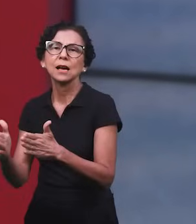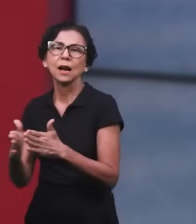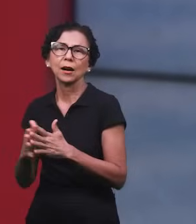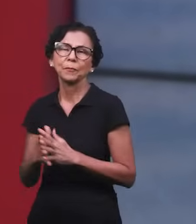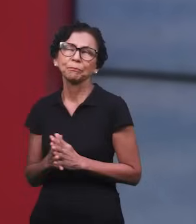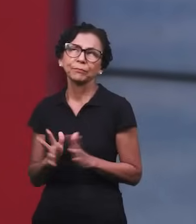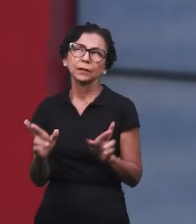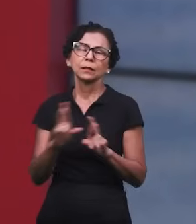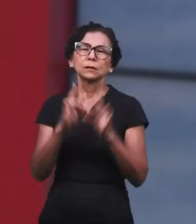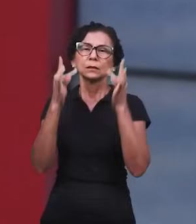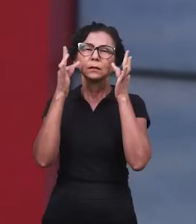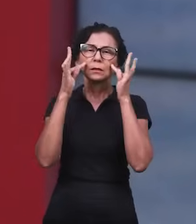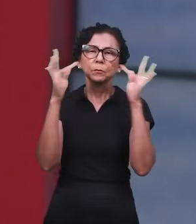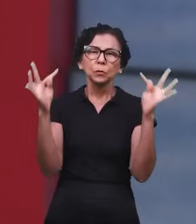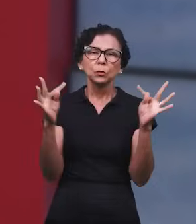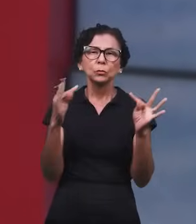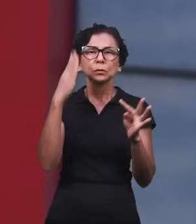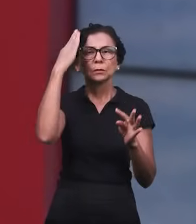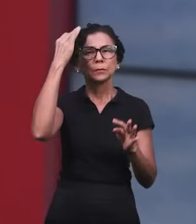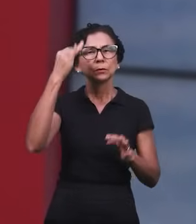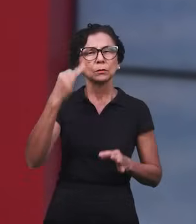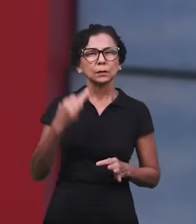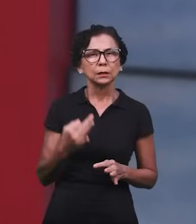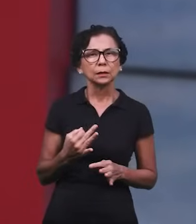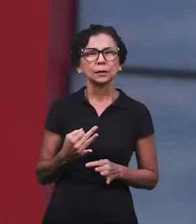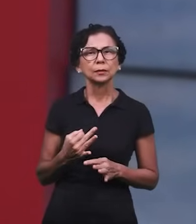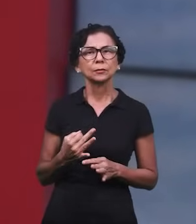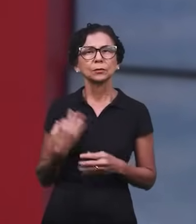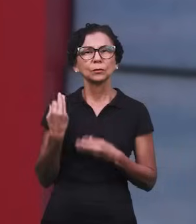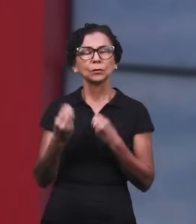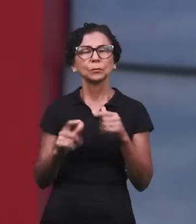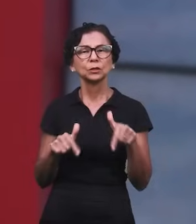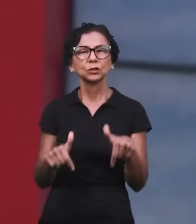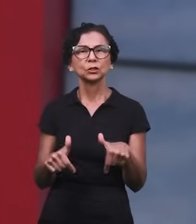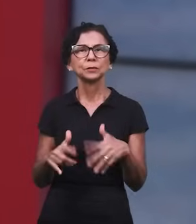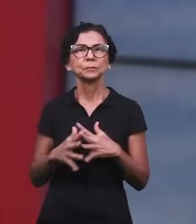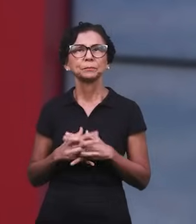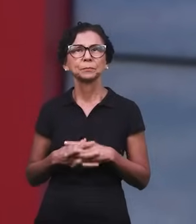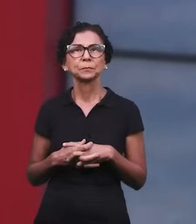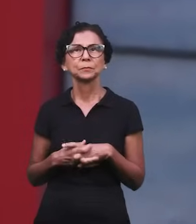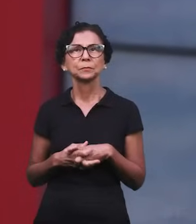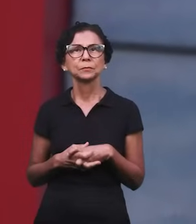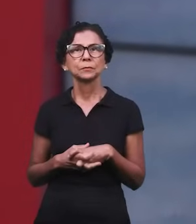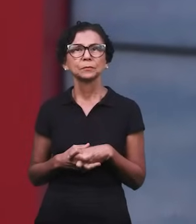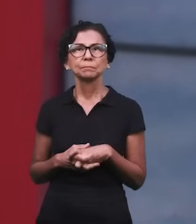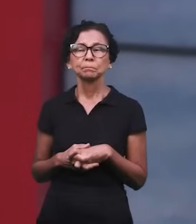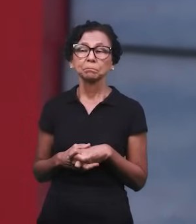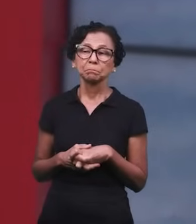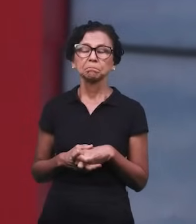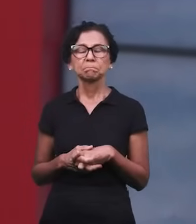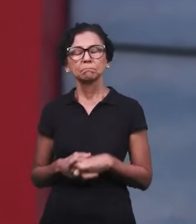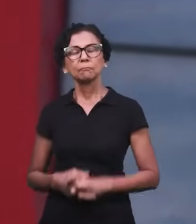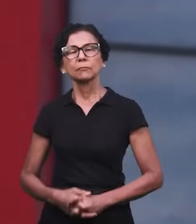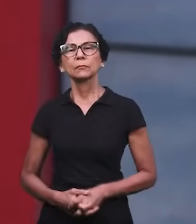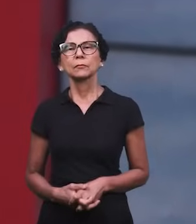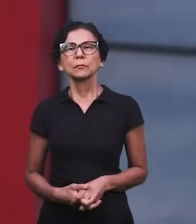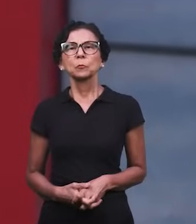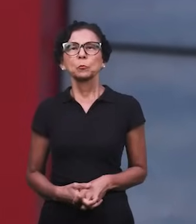De fato, Raíssa, a mudança do ensino médio para a universidade é muito